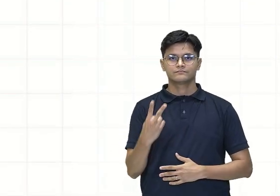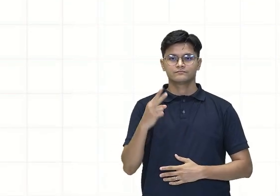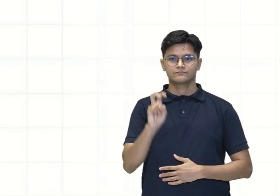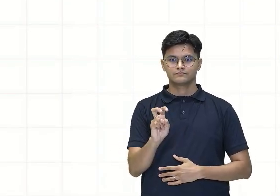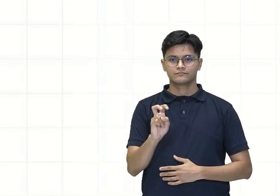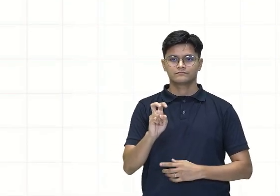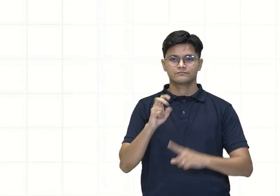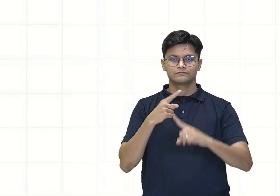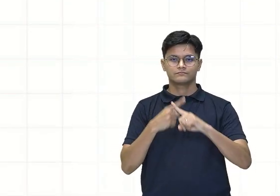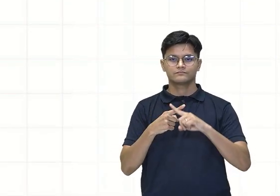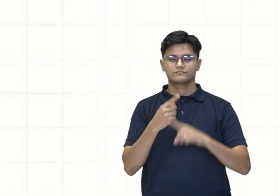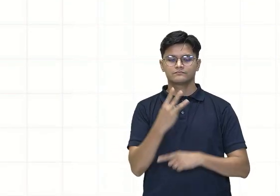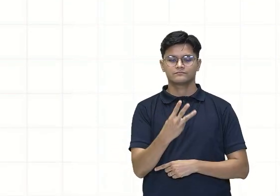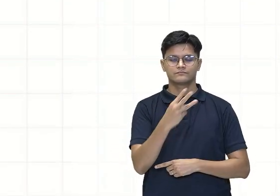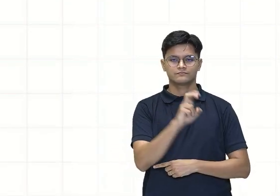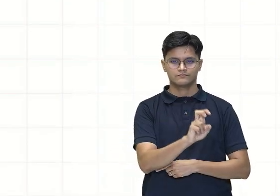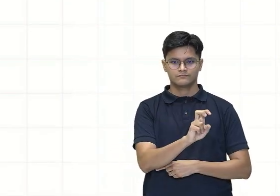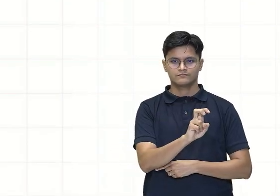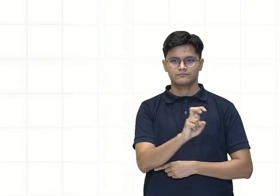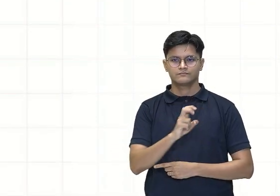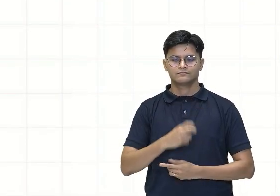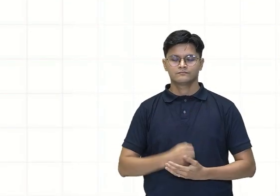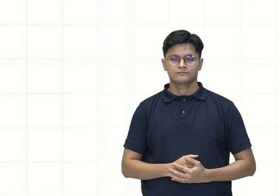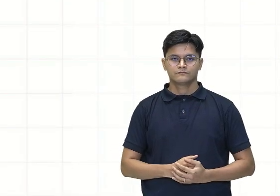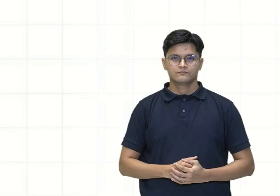vezes 35.